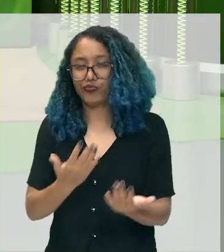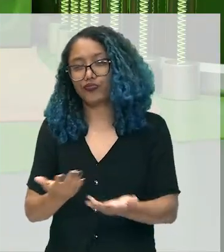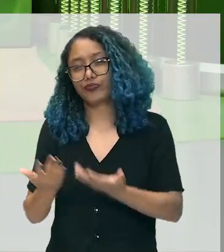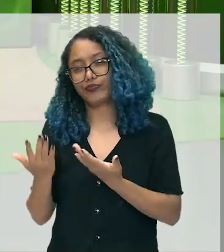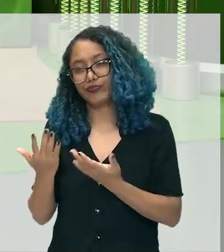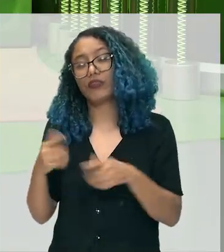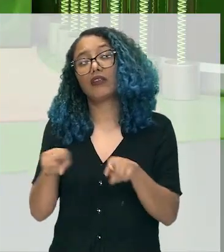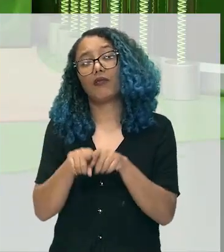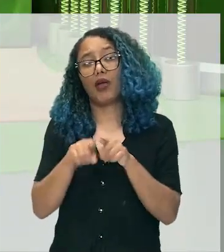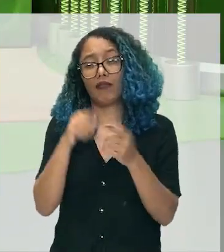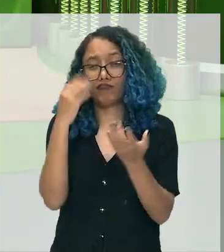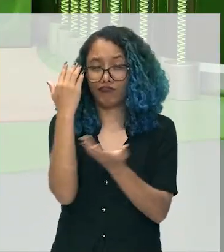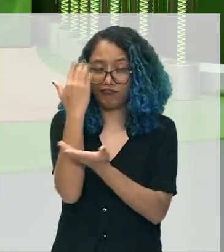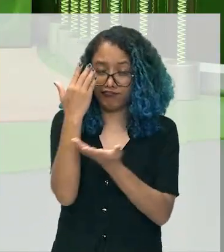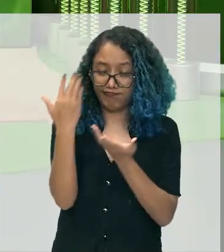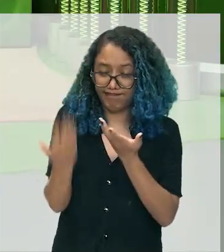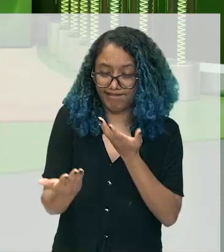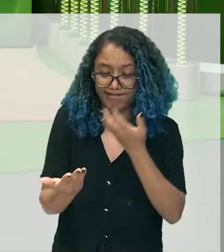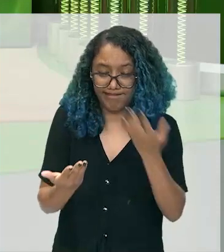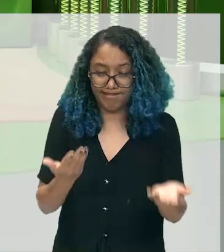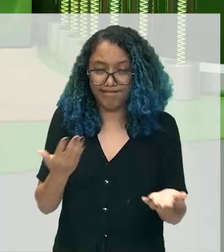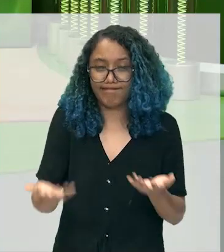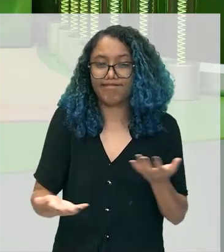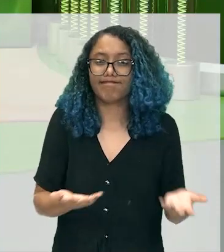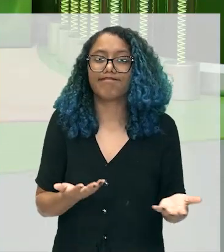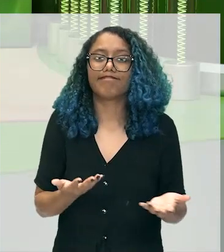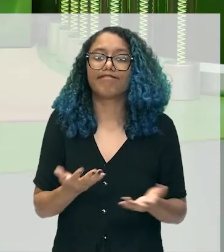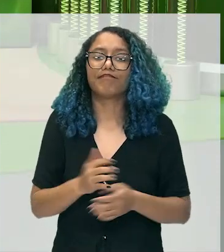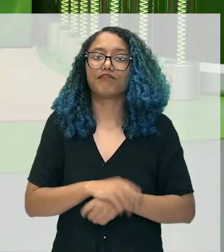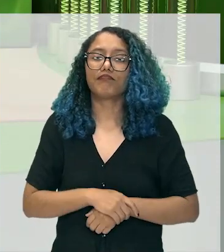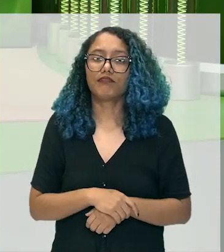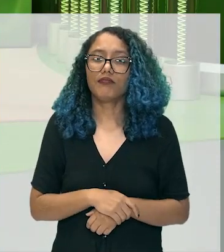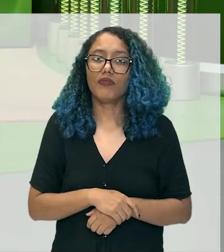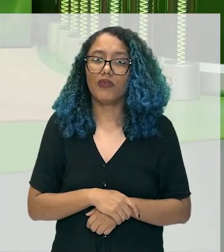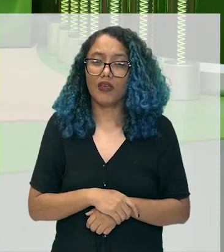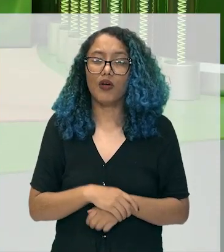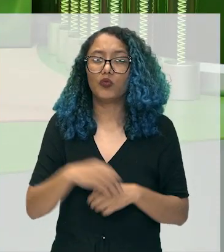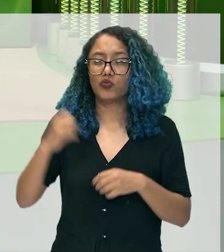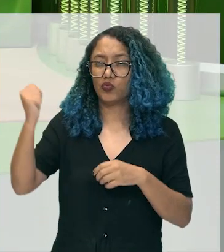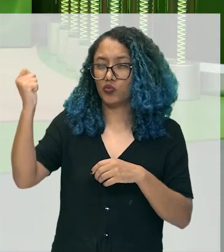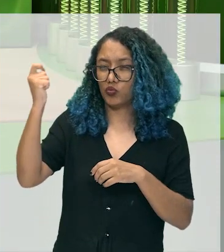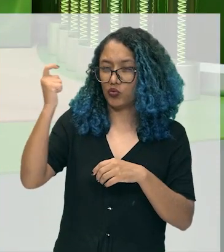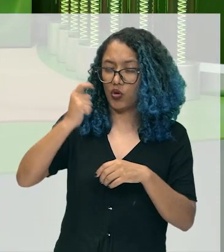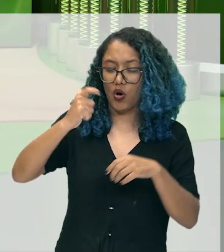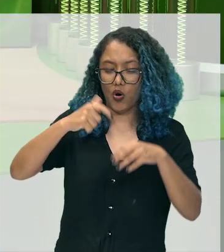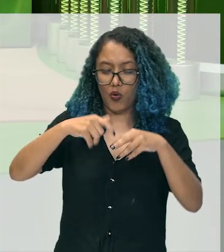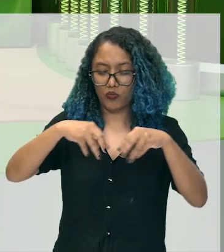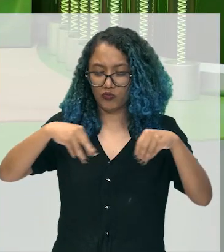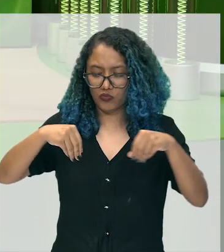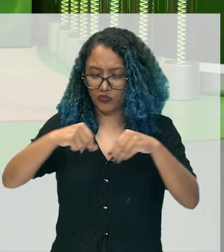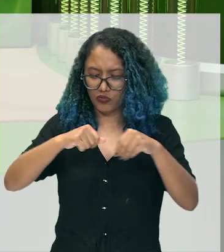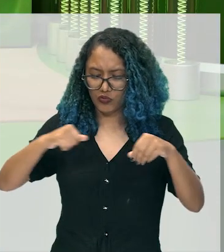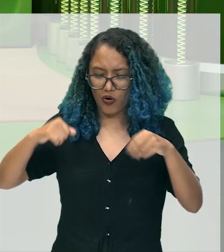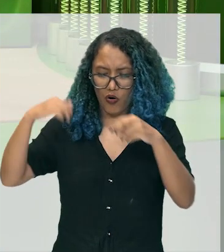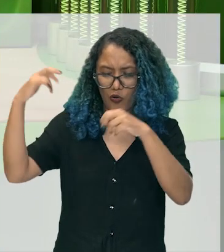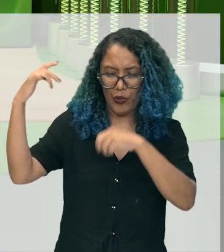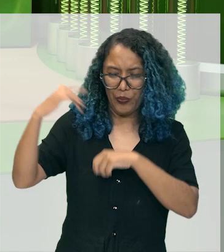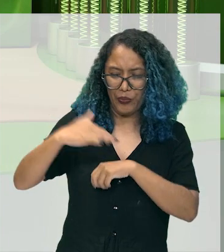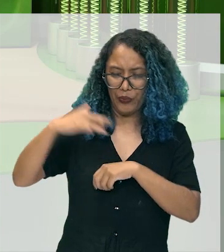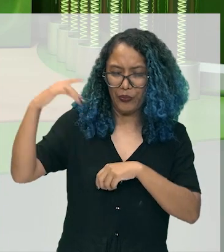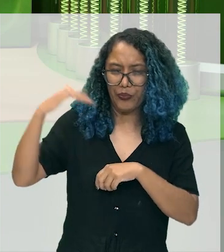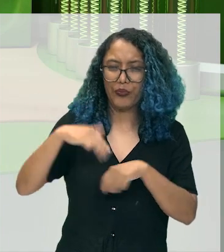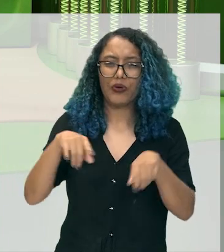ó, desmatamento, esse solo aí que está sendo castigado pela natureza, pelo sol, esse excesso